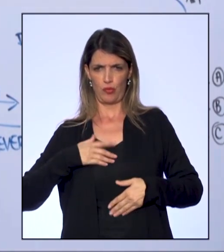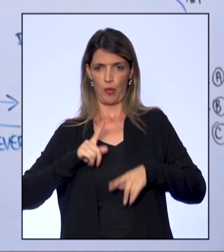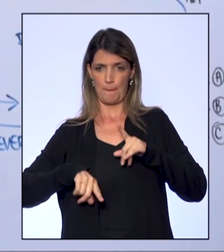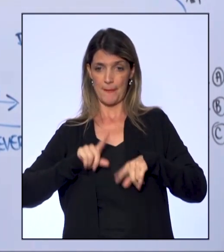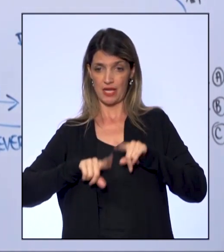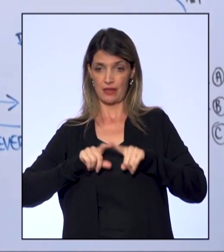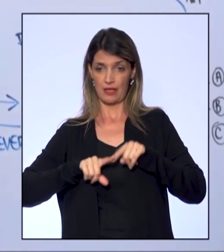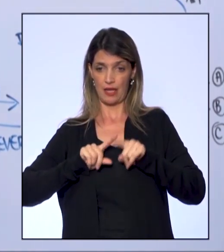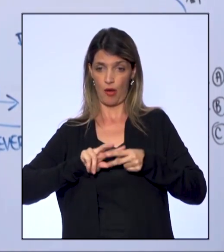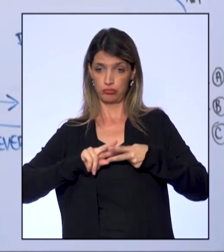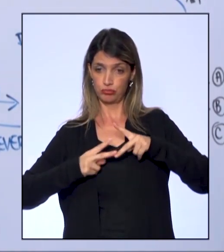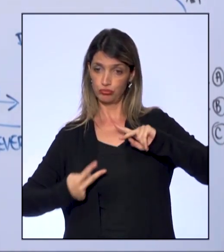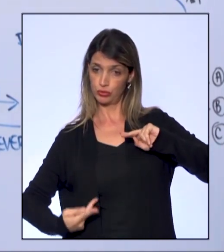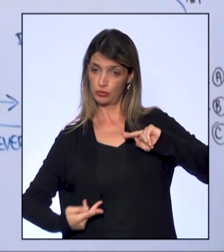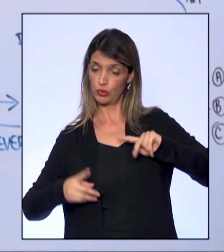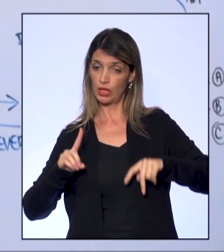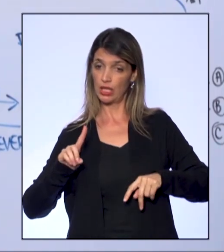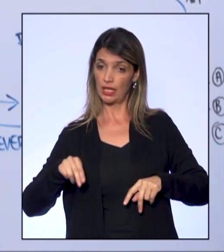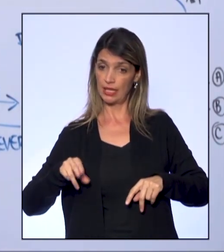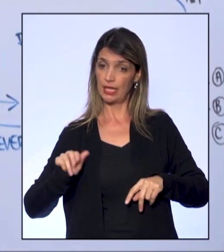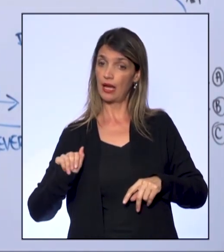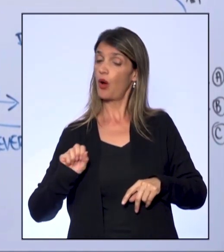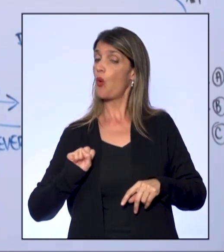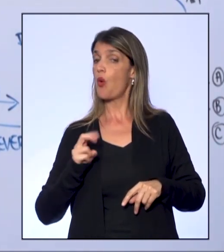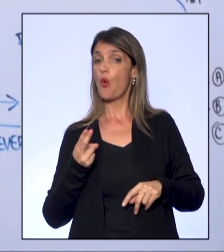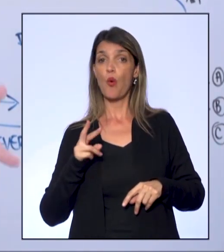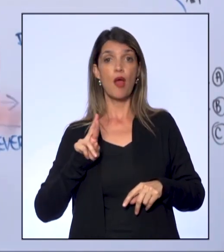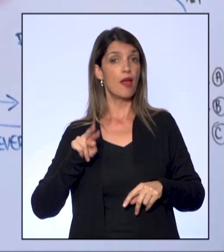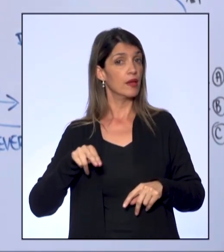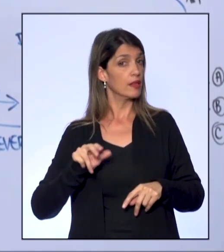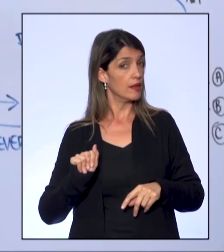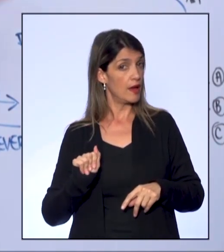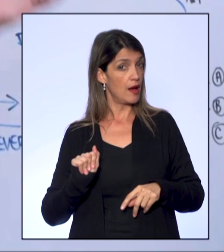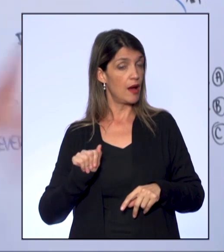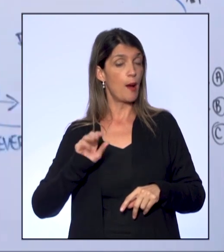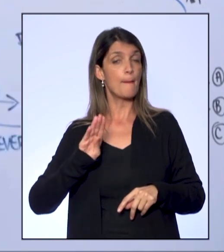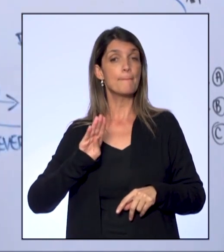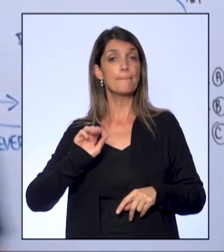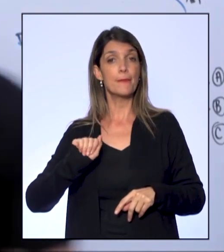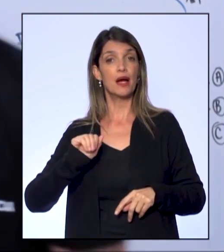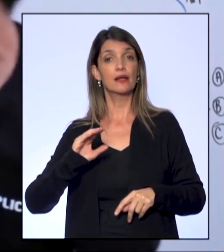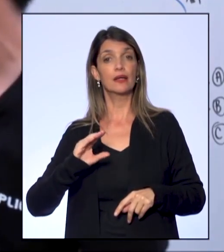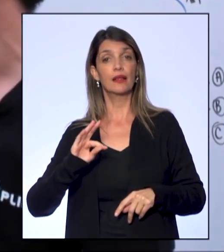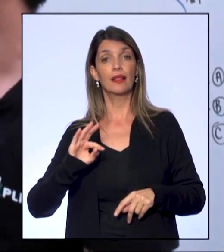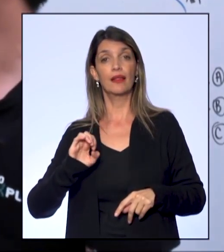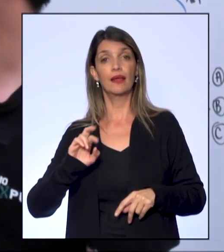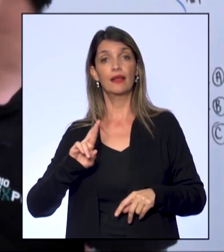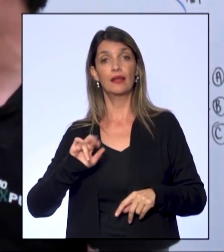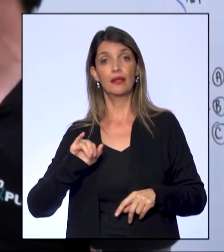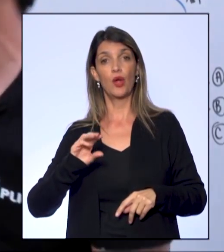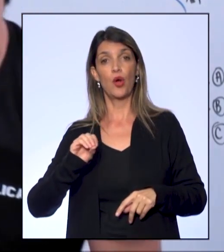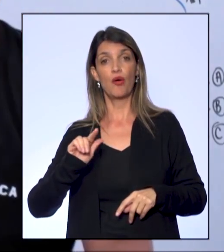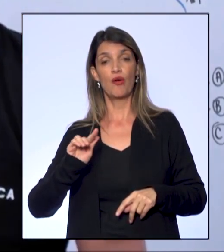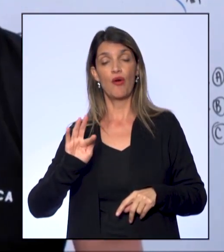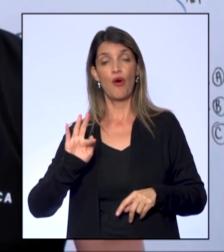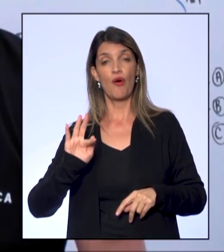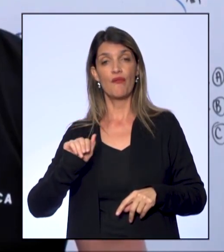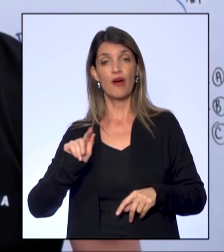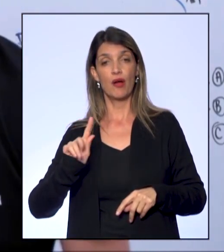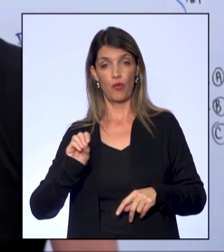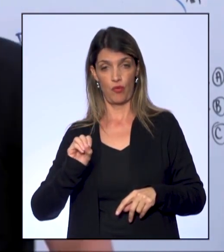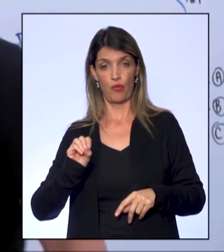que pode ser de DNA ou RNA. No caso do bacteriófago é DNA. No caso aqui do causador